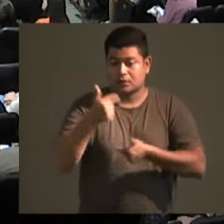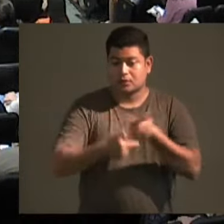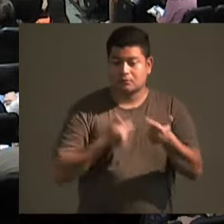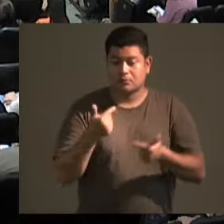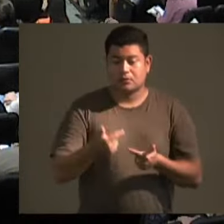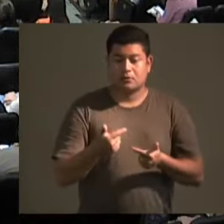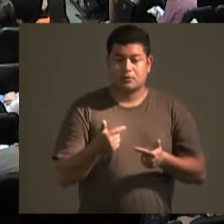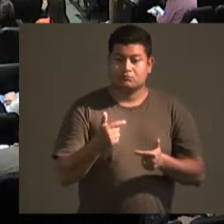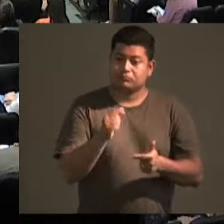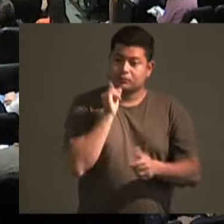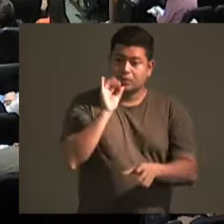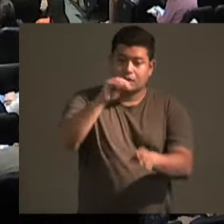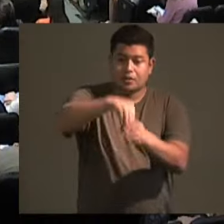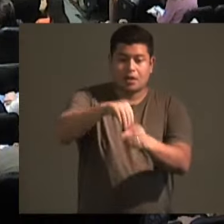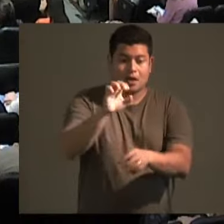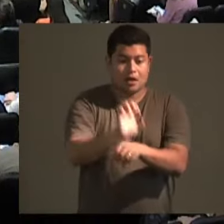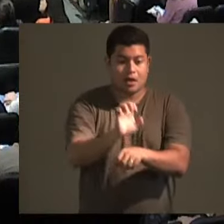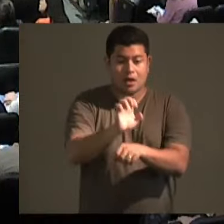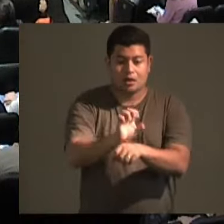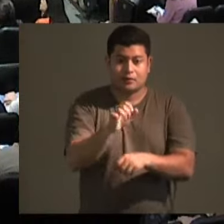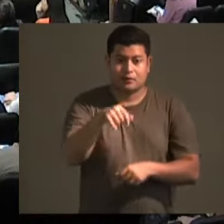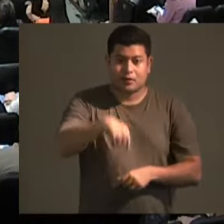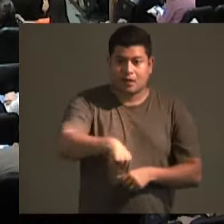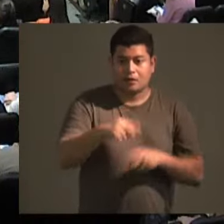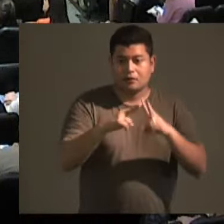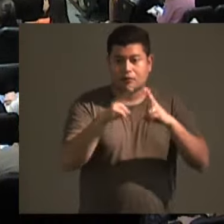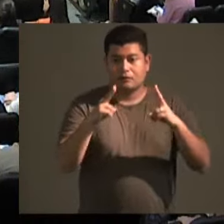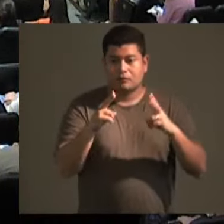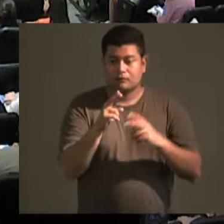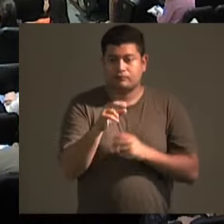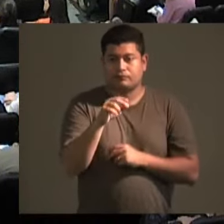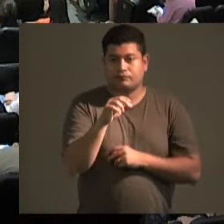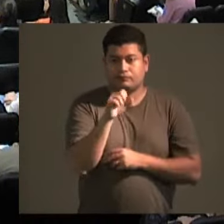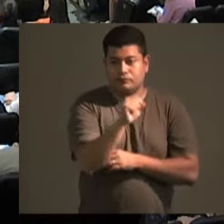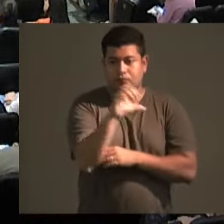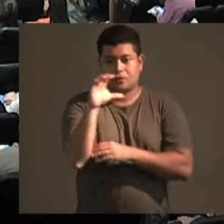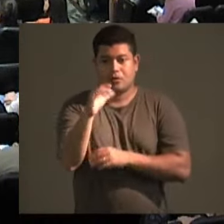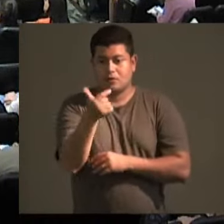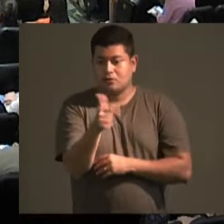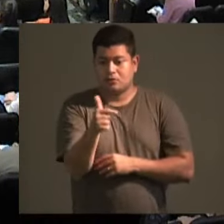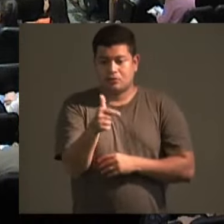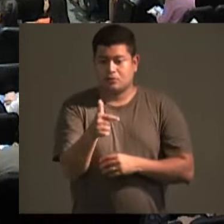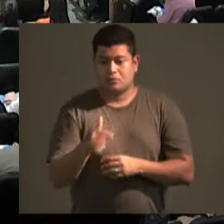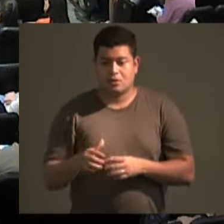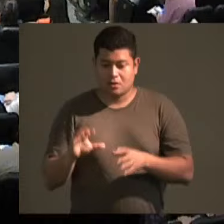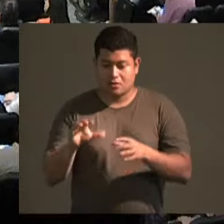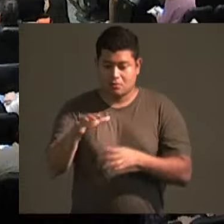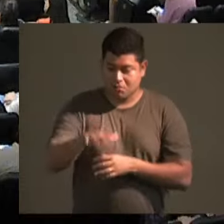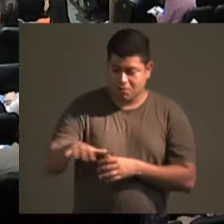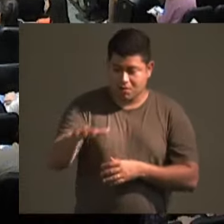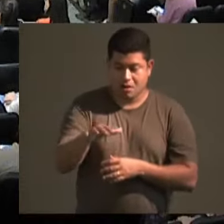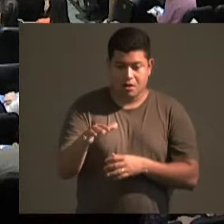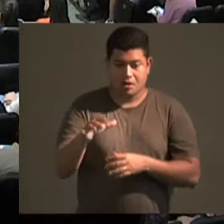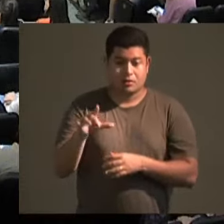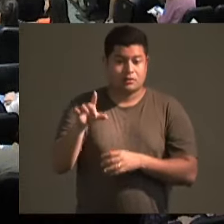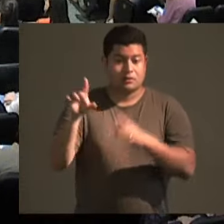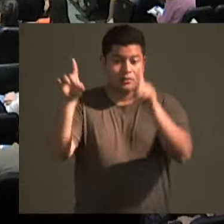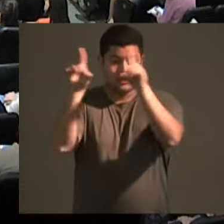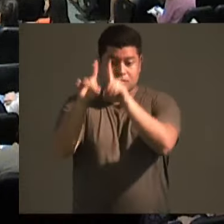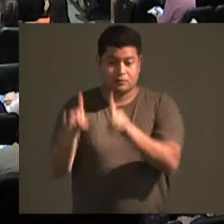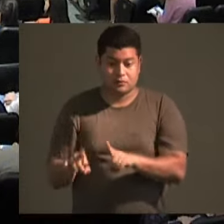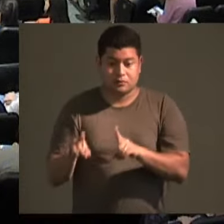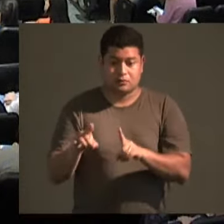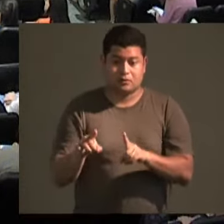estados, porque hoje, por exemplo, aqui em Santa Catarina, não há um campo de deficiência nos boletins de